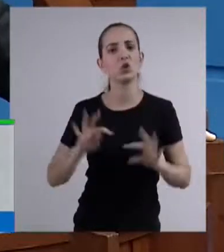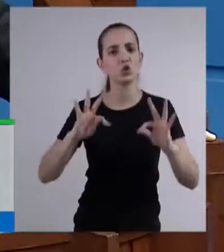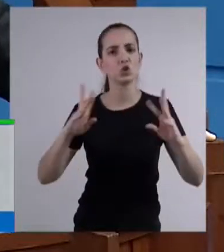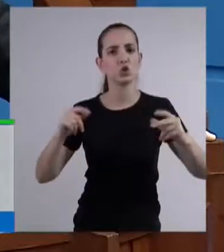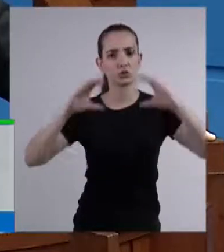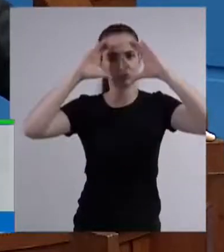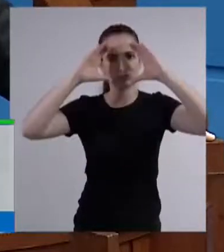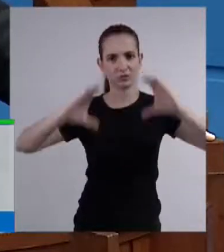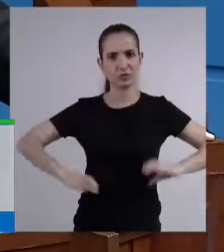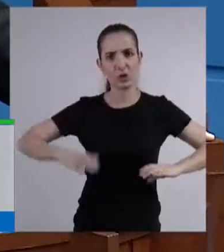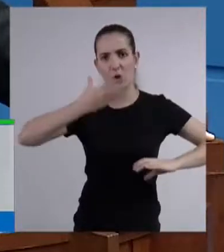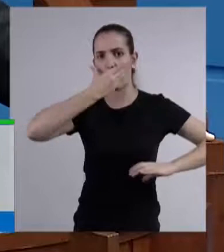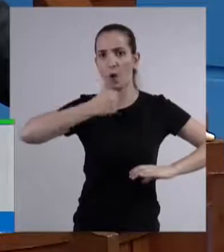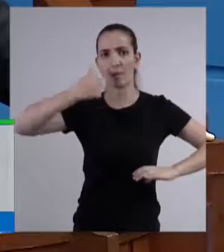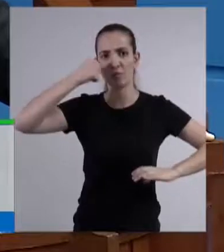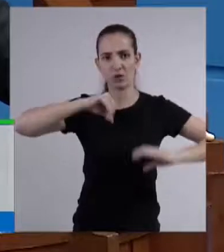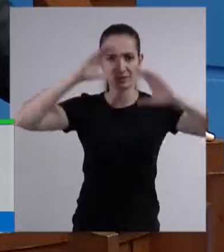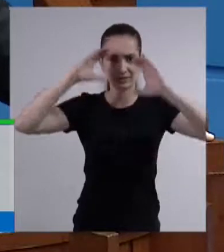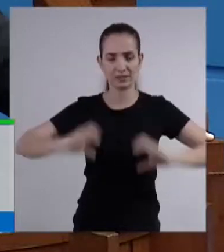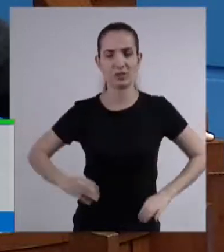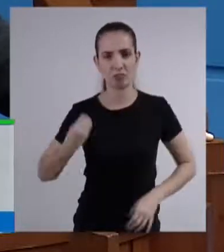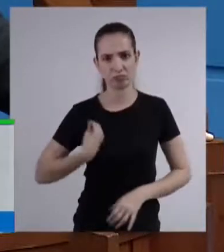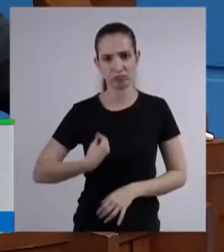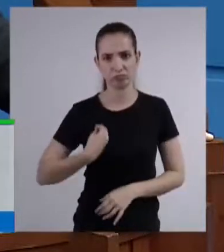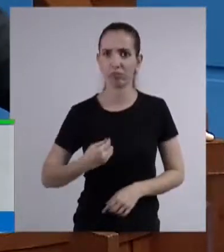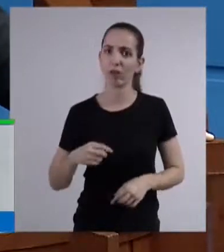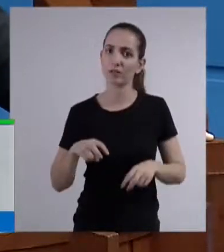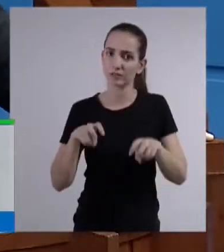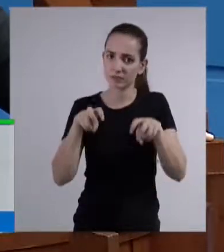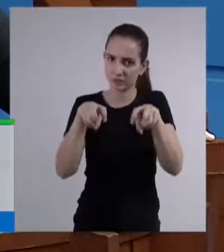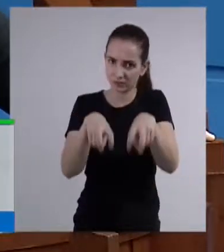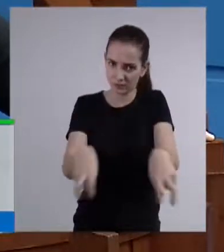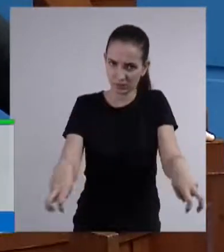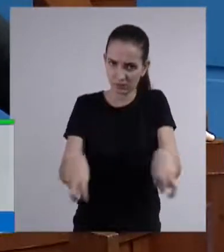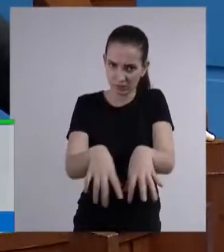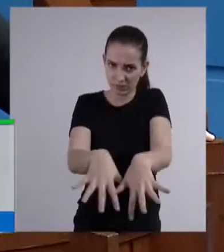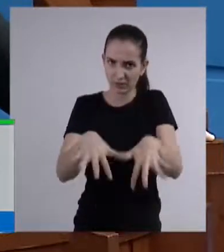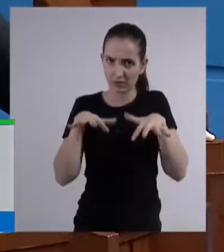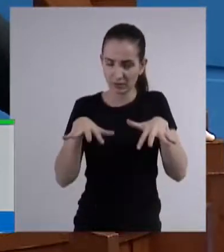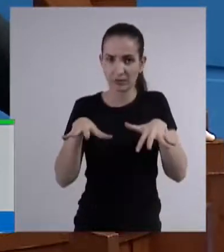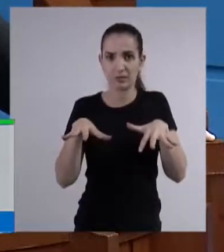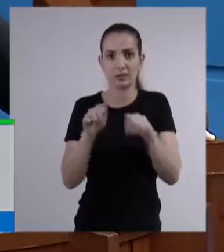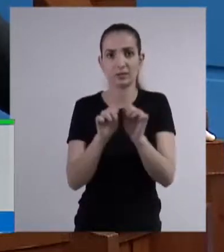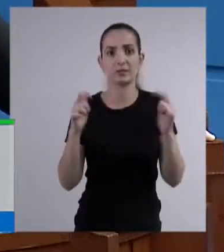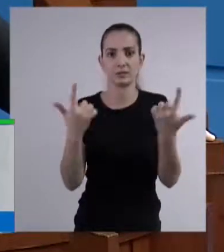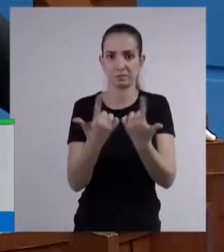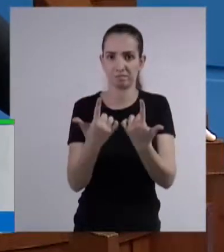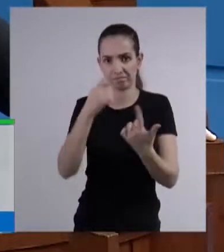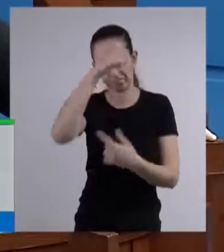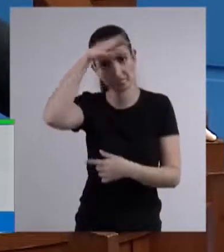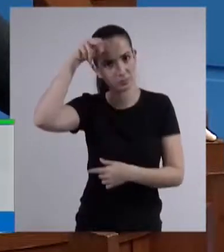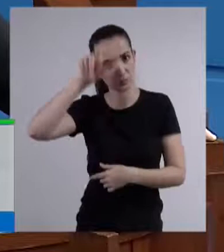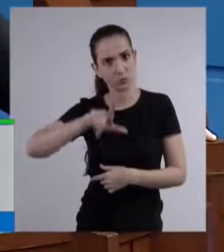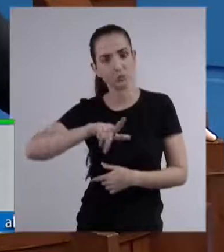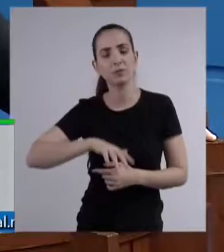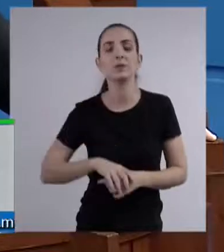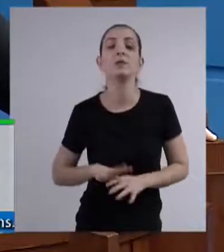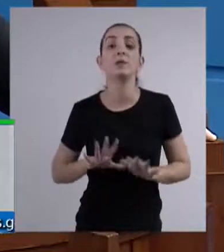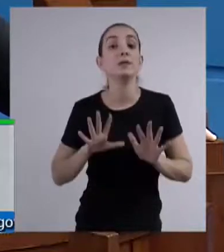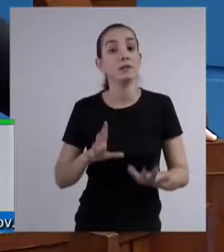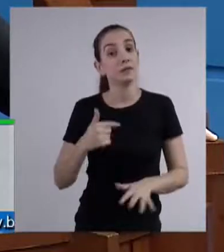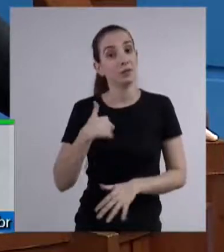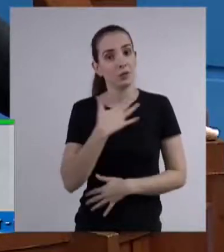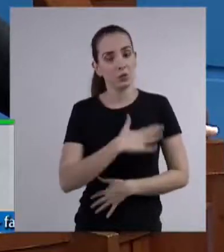cidadãos, cidadãs aqui presentes no plenário da Assembleia Legislativa. Eu gostaria